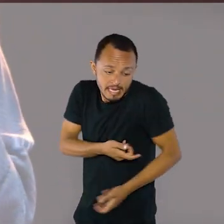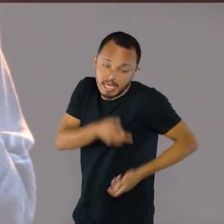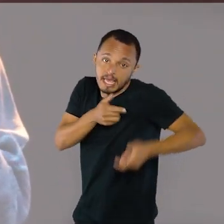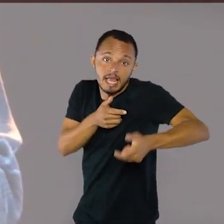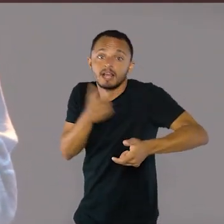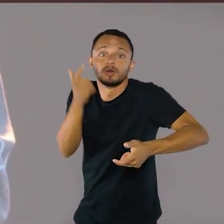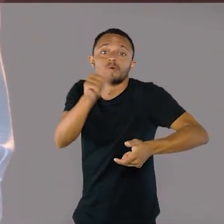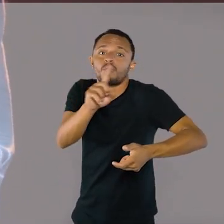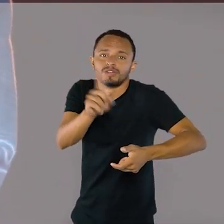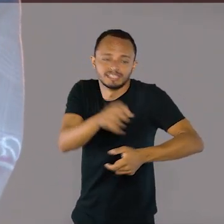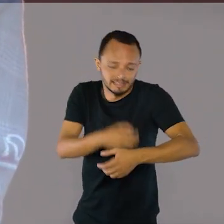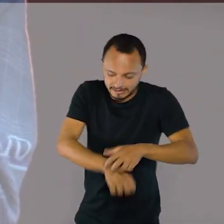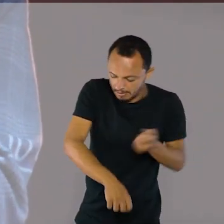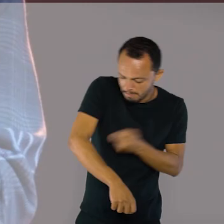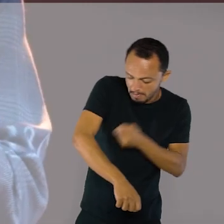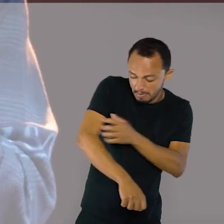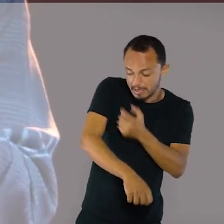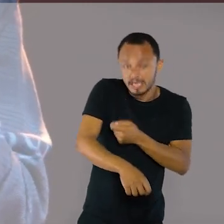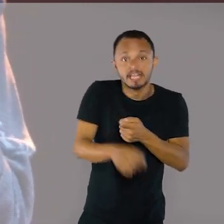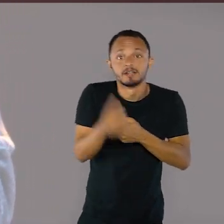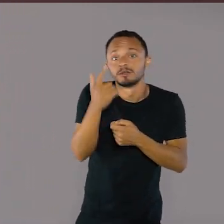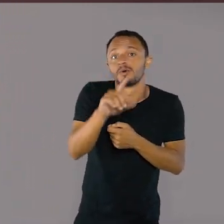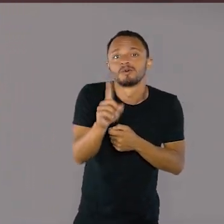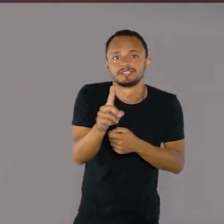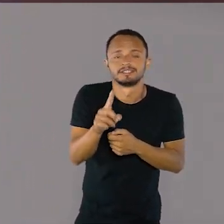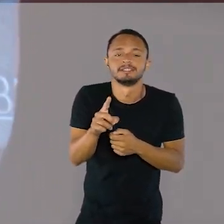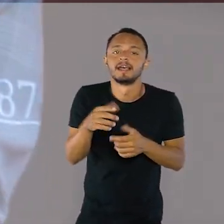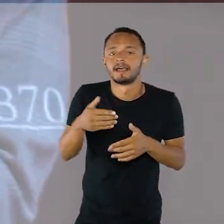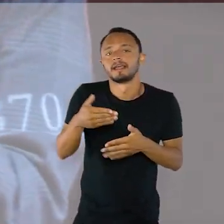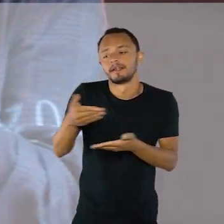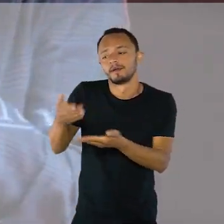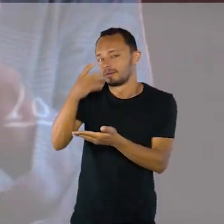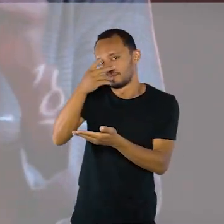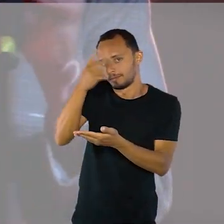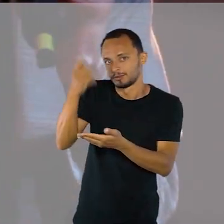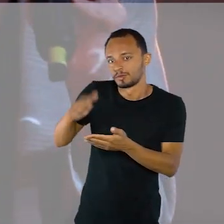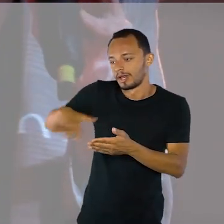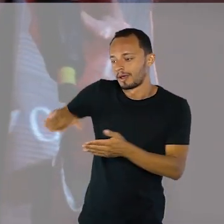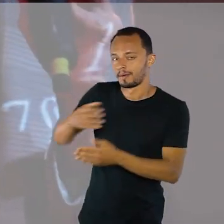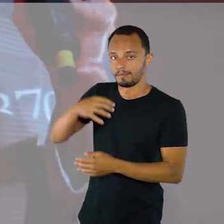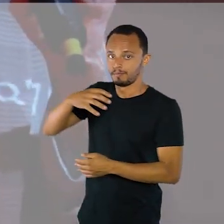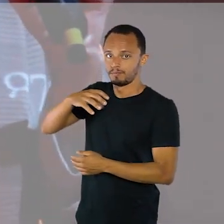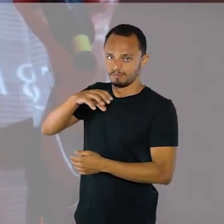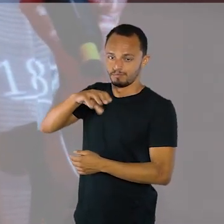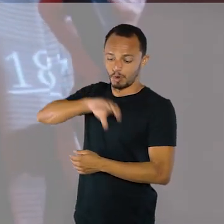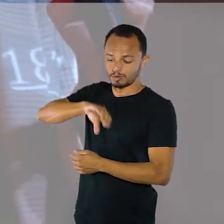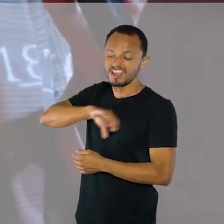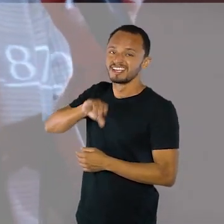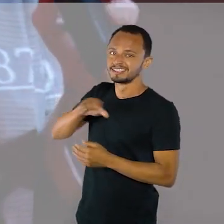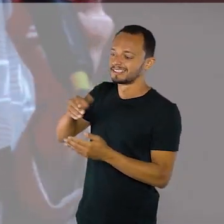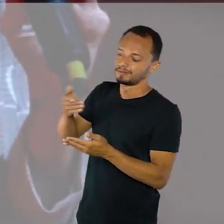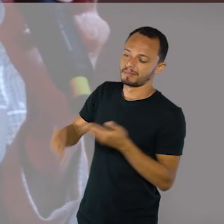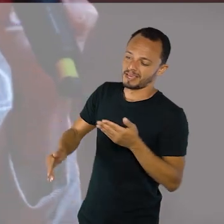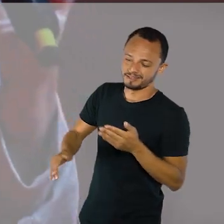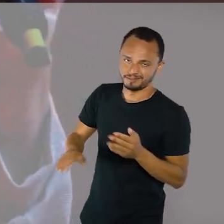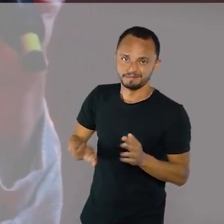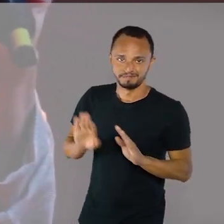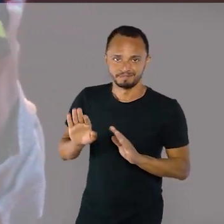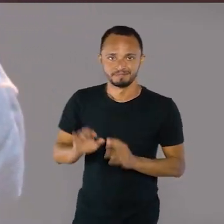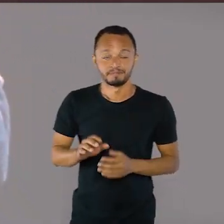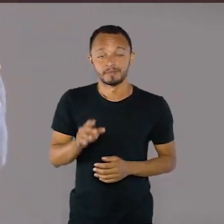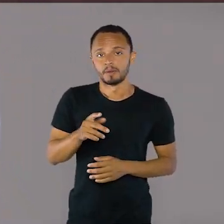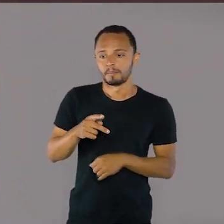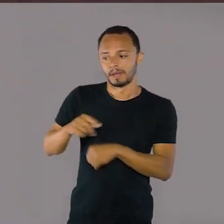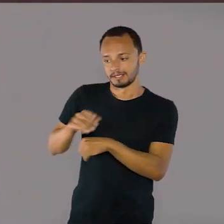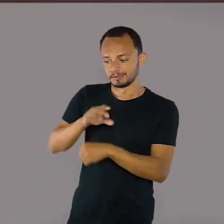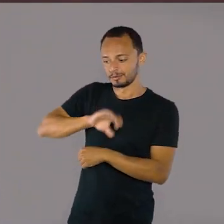seguirem nas lutas contra os brasileiros. Maria Filipa, não há nenhum retrato de Maria Filipa, é inclusive incerto